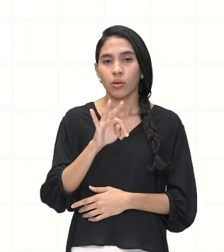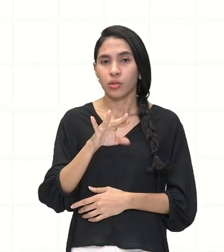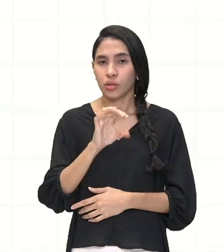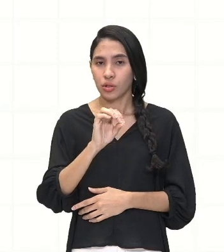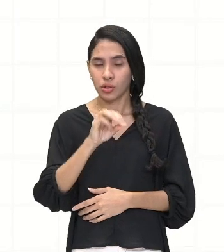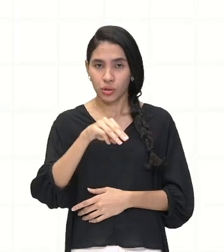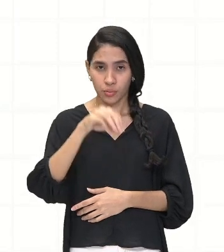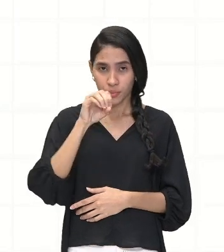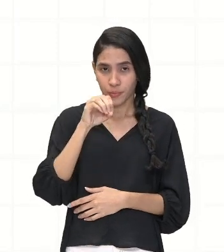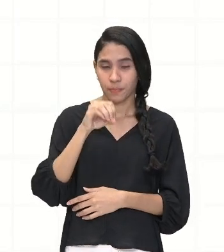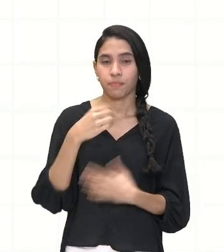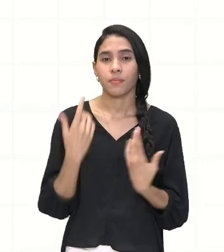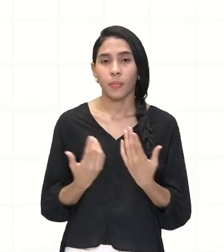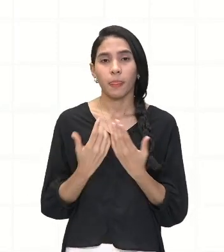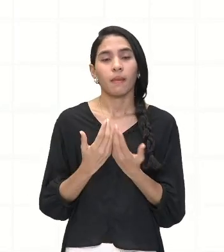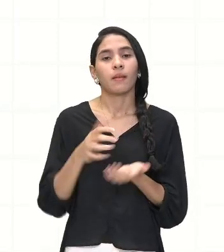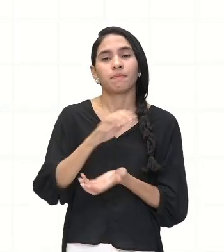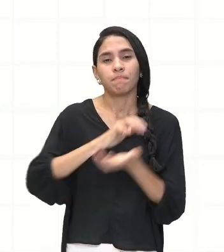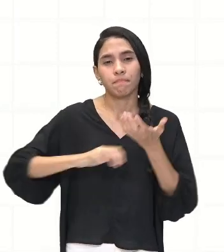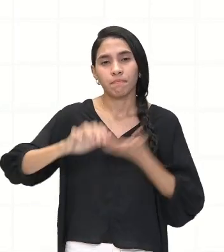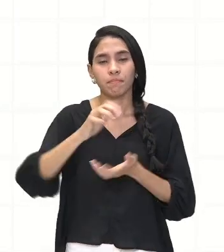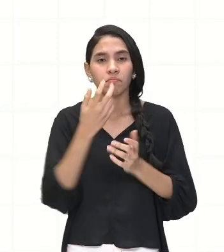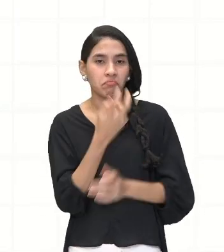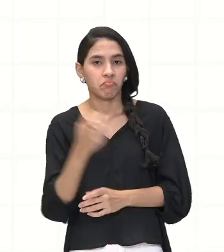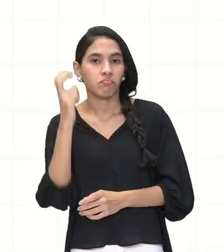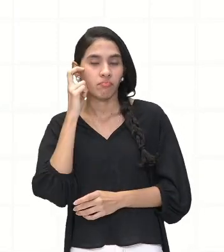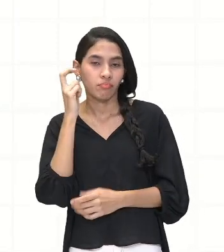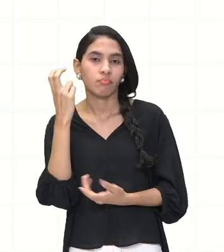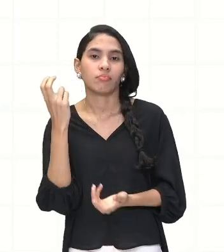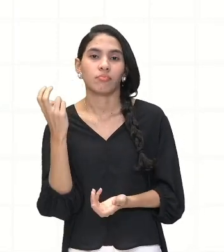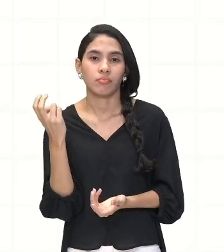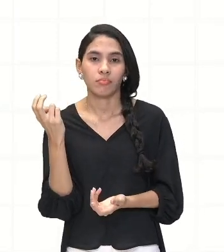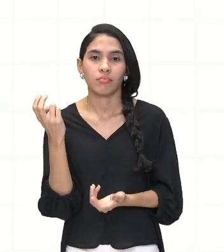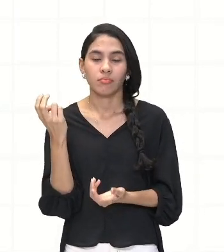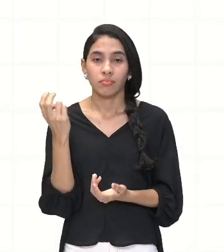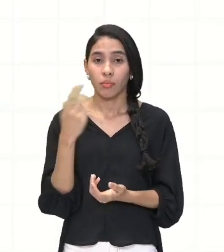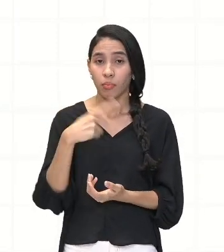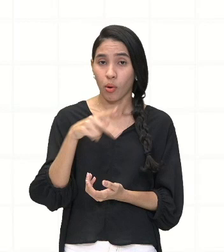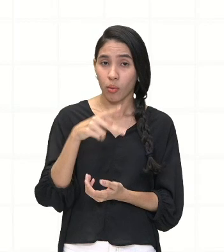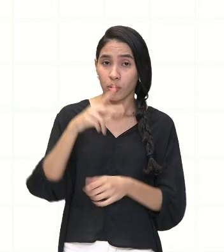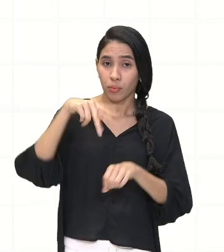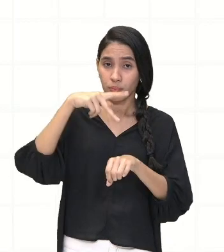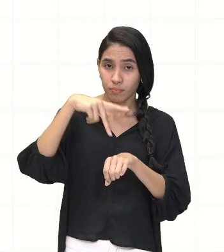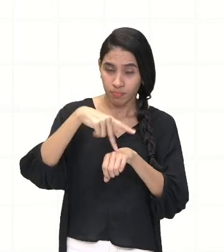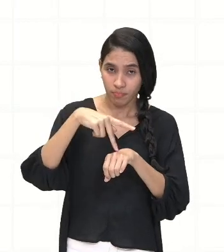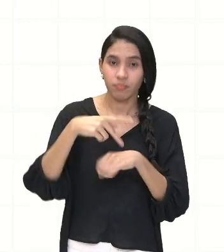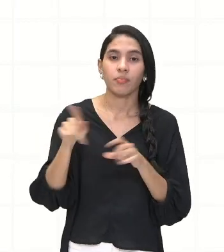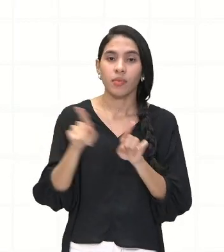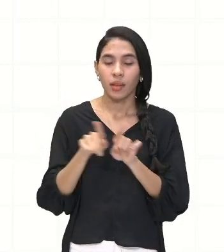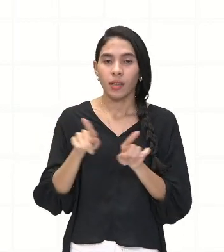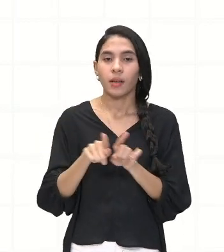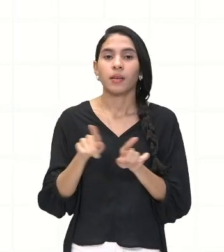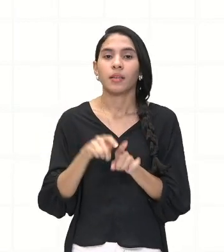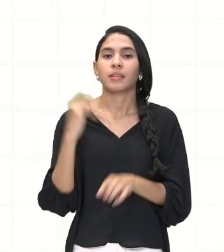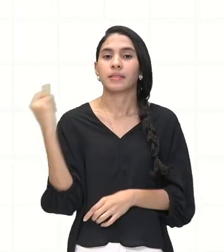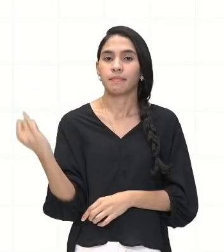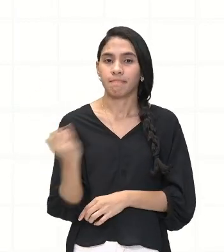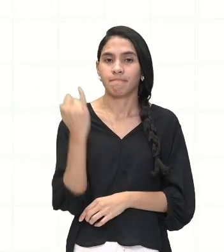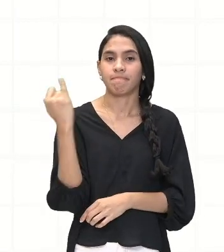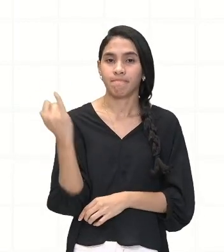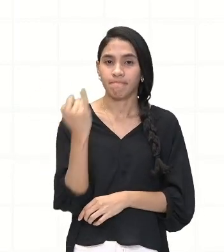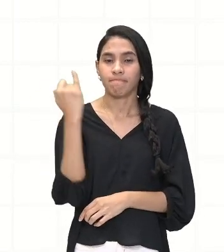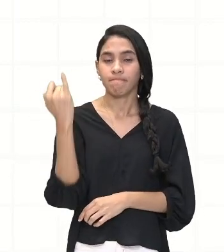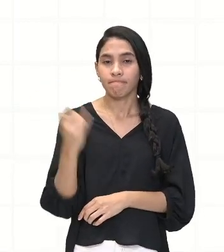idiomas. Então, as manifestações culturais do seu país também são extremamente